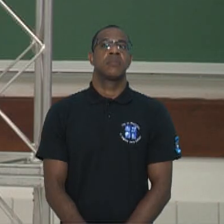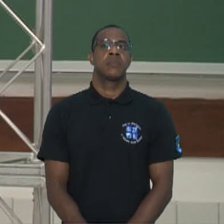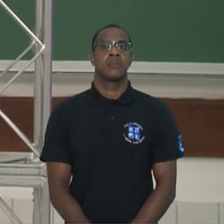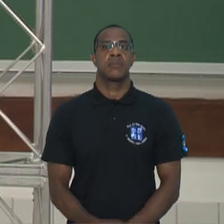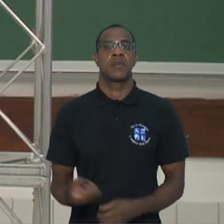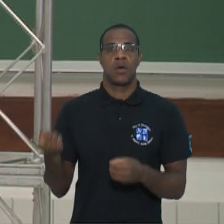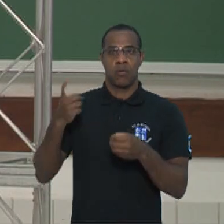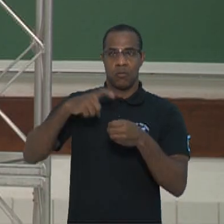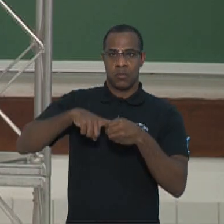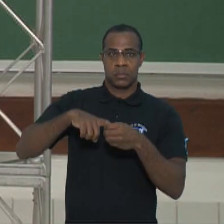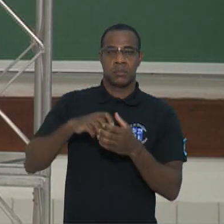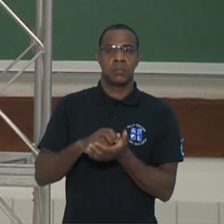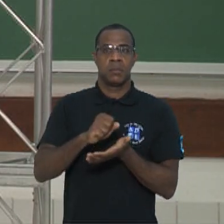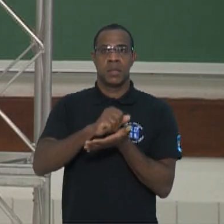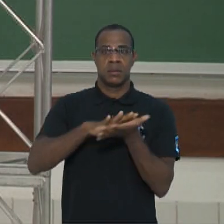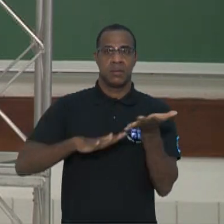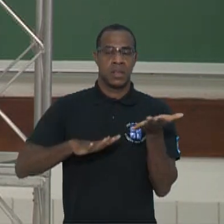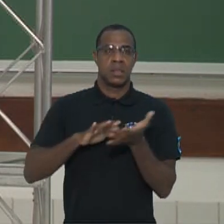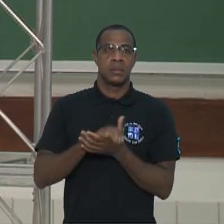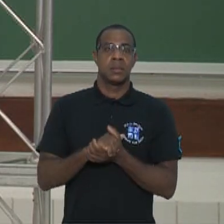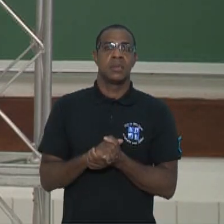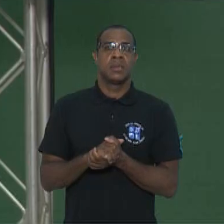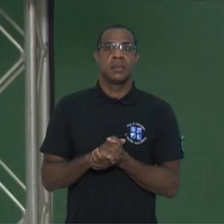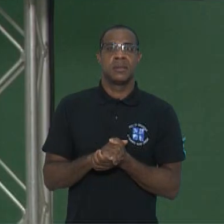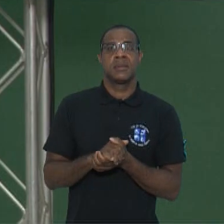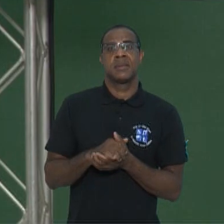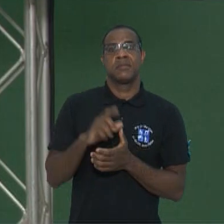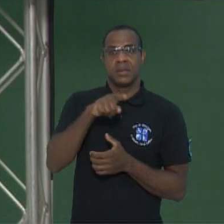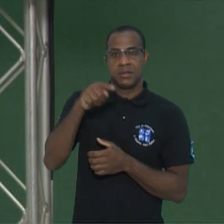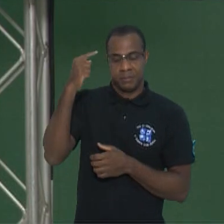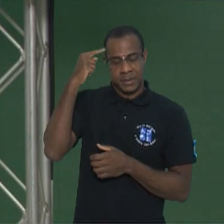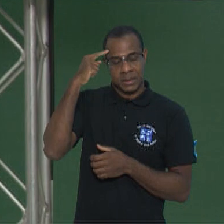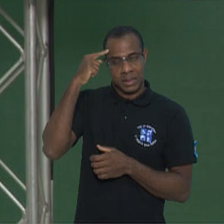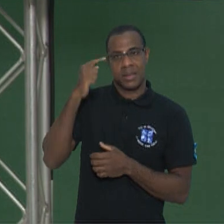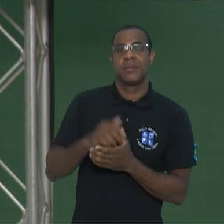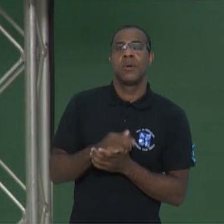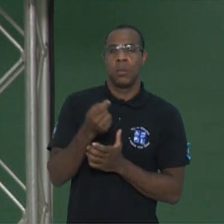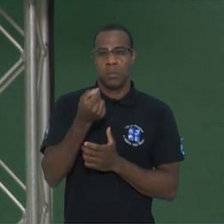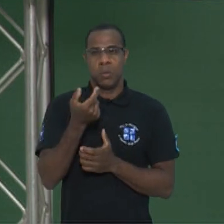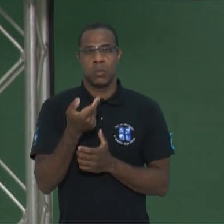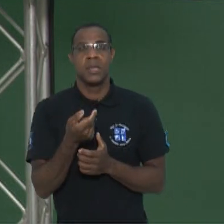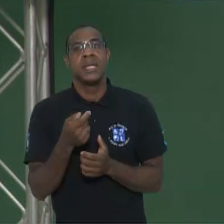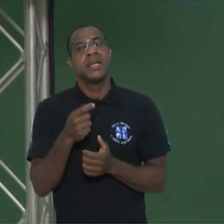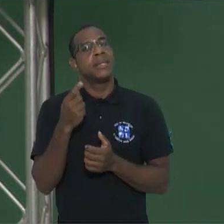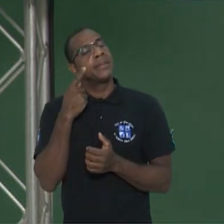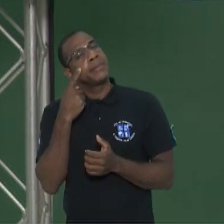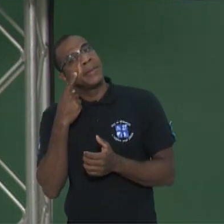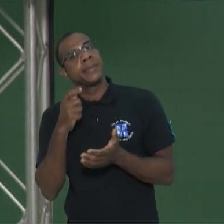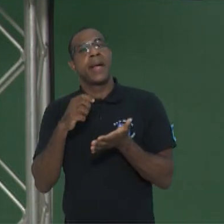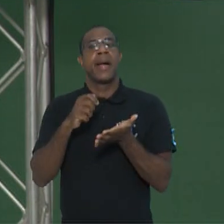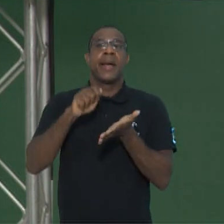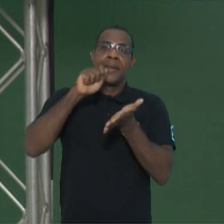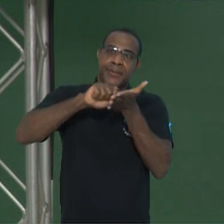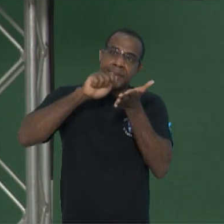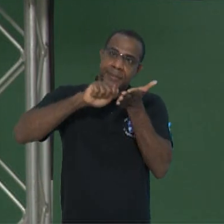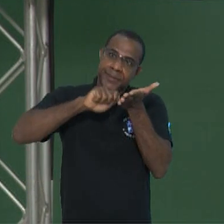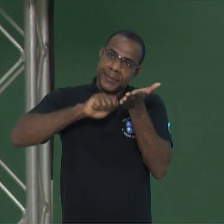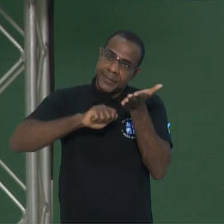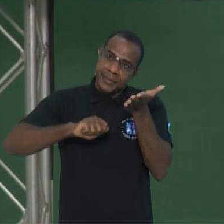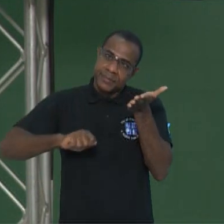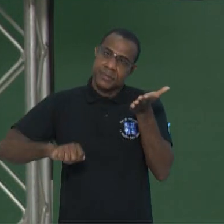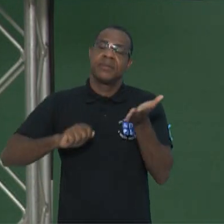Voltamos ali com a atividade que eu deixei para vocês pensarem um pouquinho e tentarem escrever ali pelo menos alguma coisa inicial a